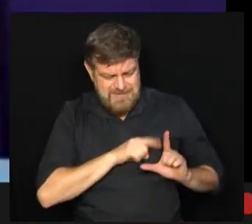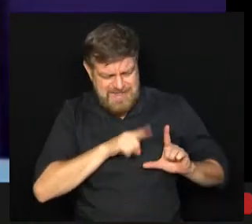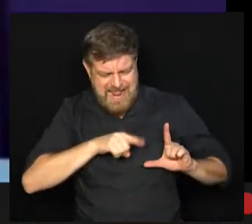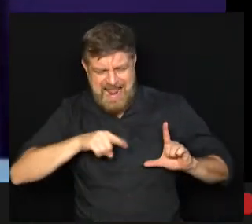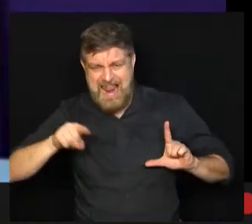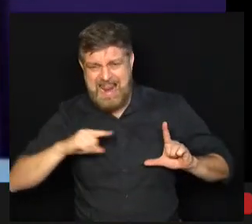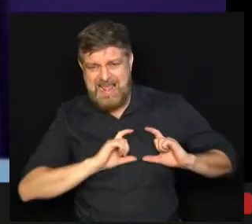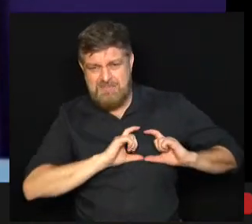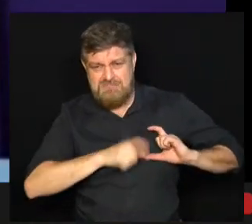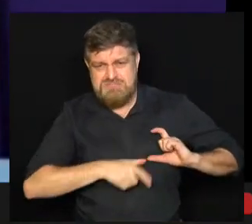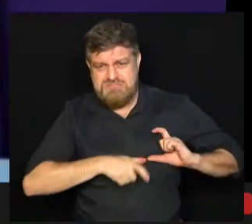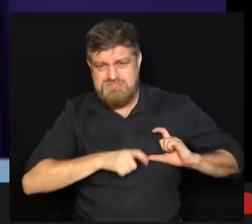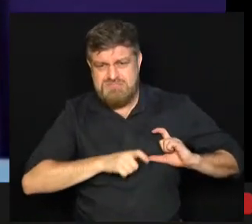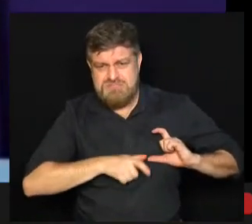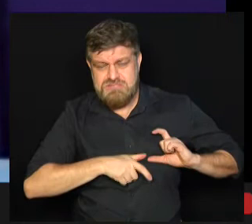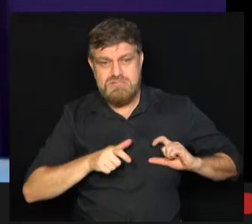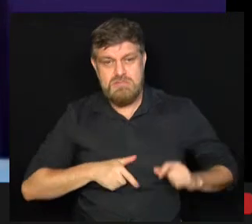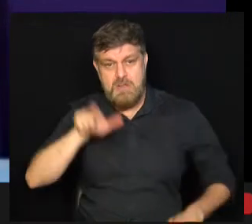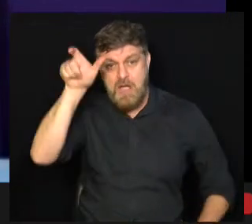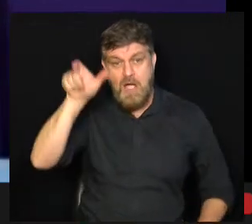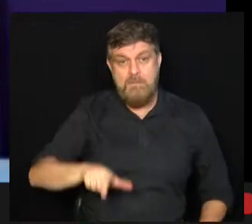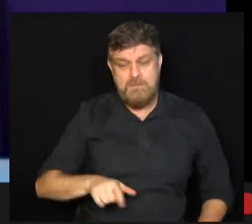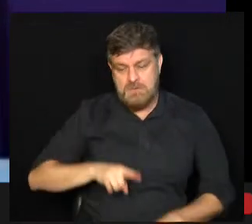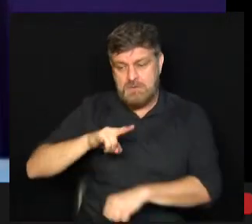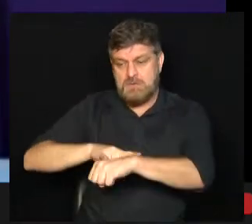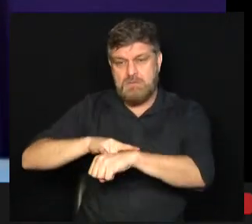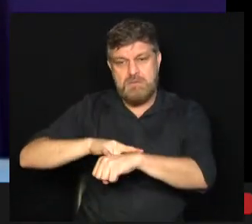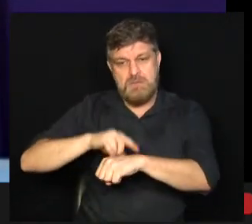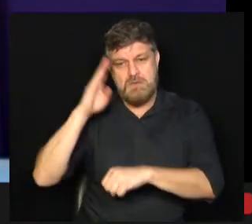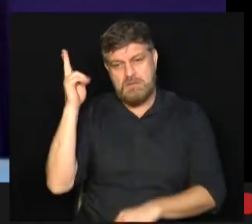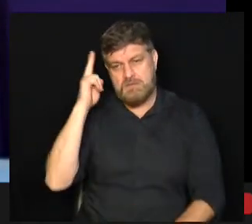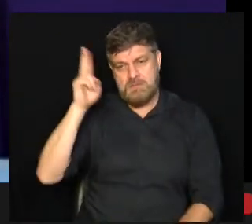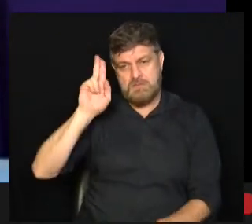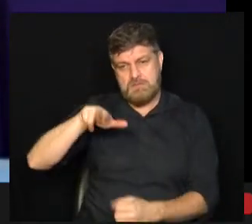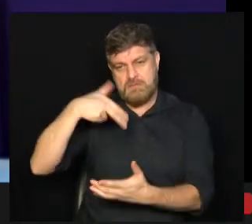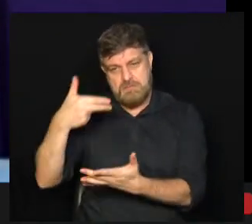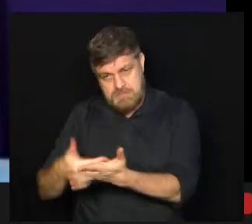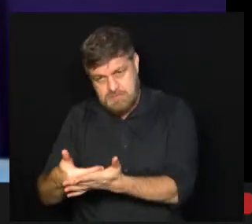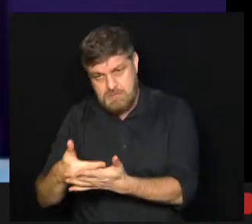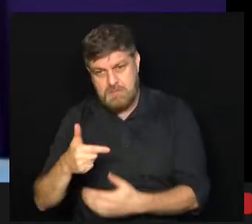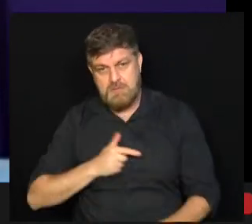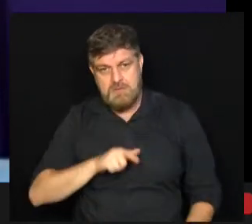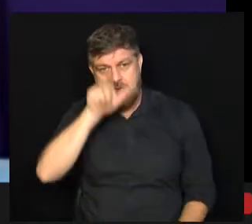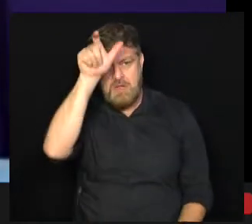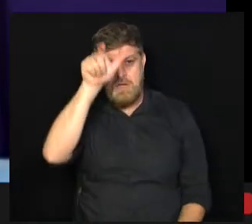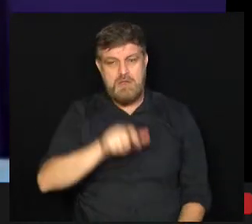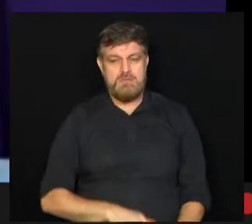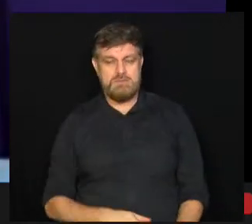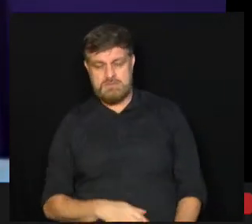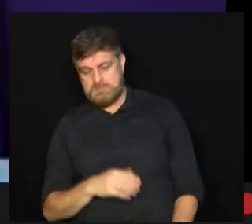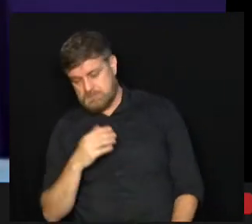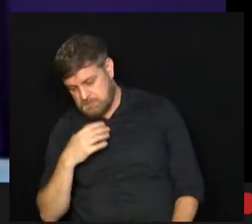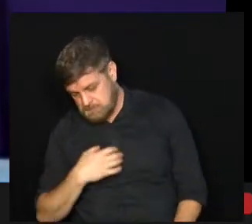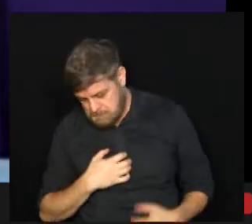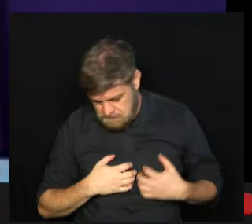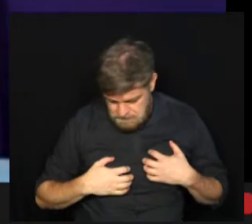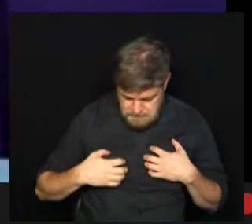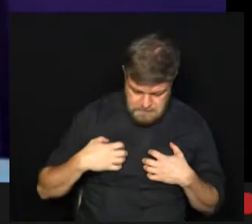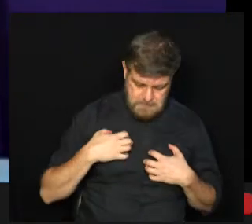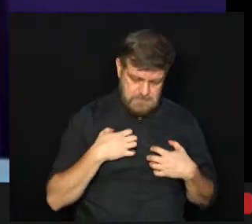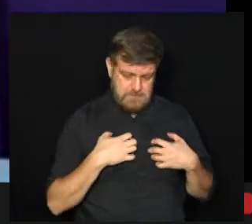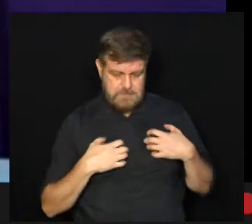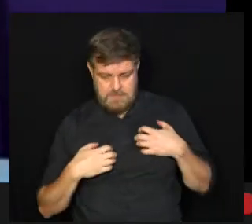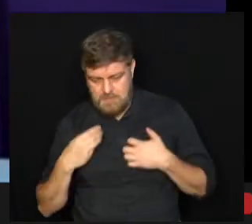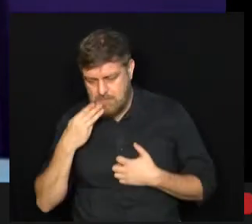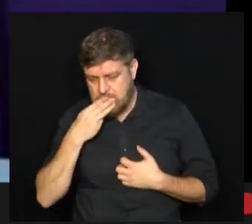atendi uma passageira que desmaiou no toalete, já atendi diversos casos de hipoglicemia. Então, é